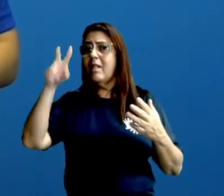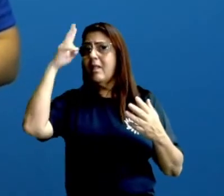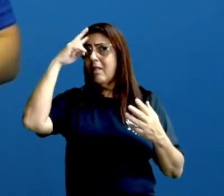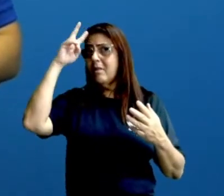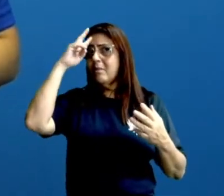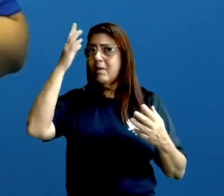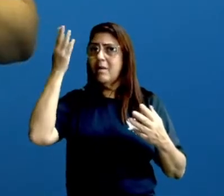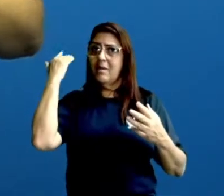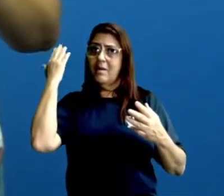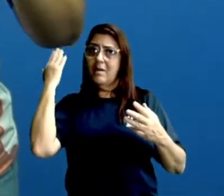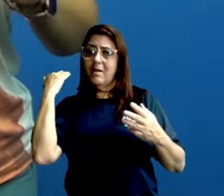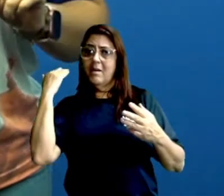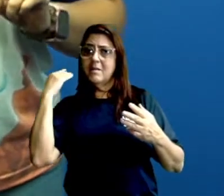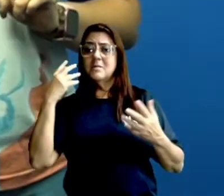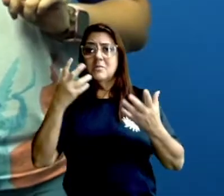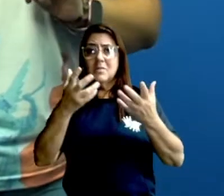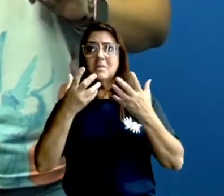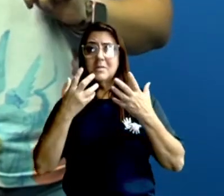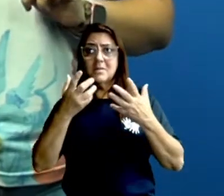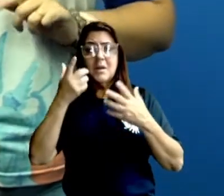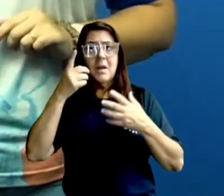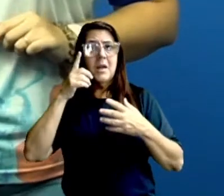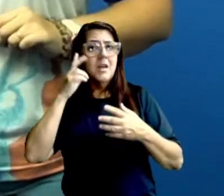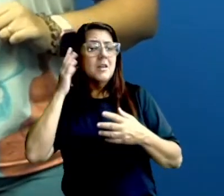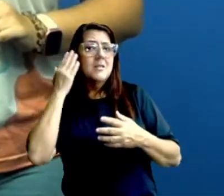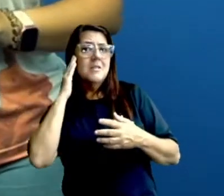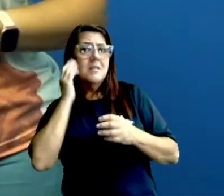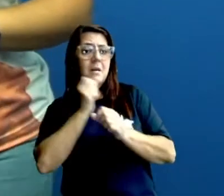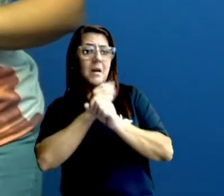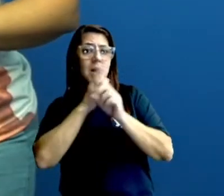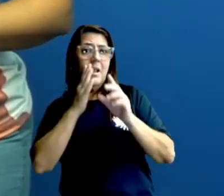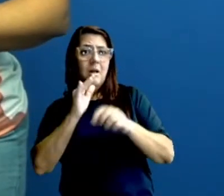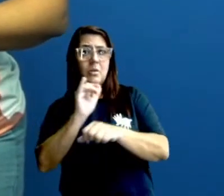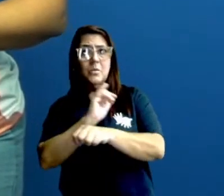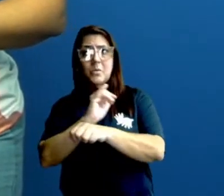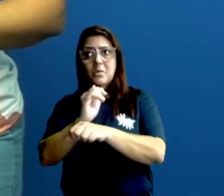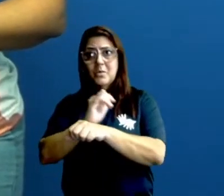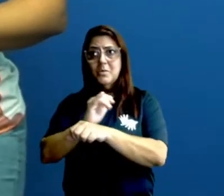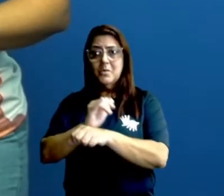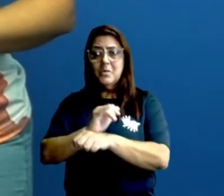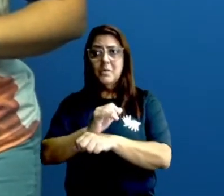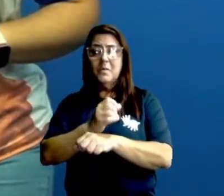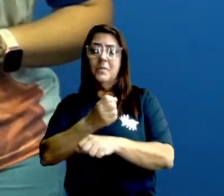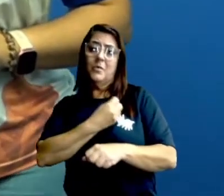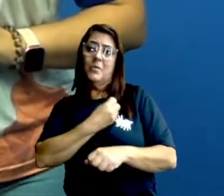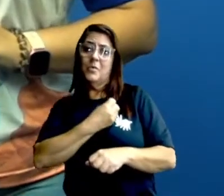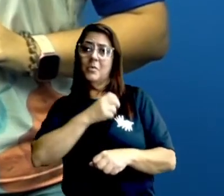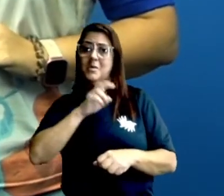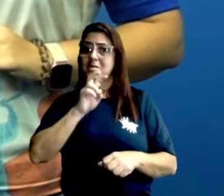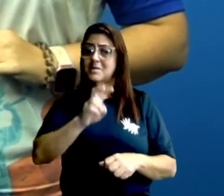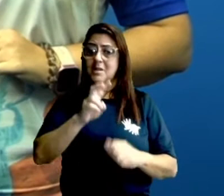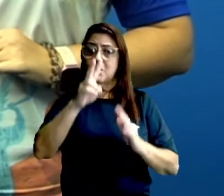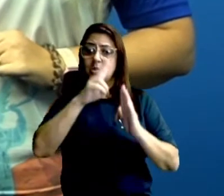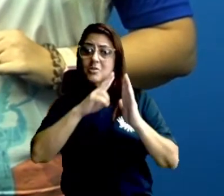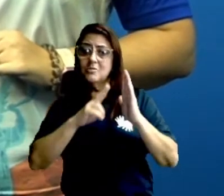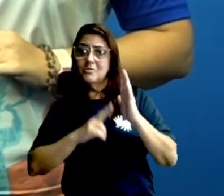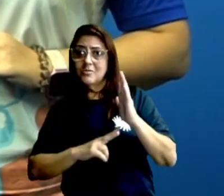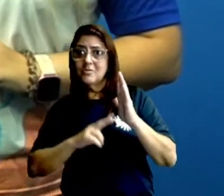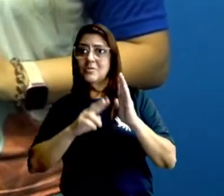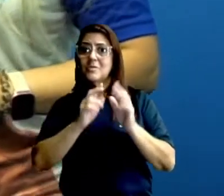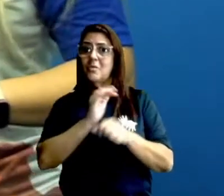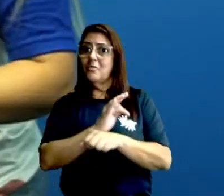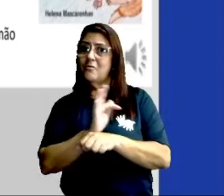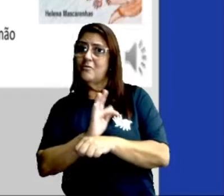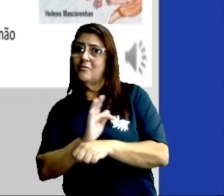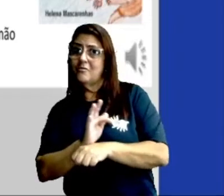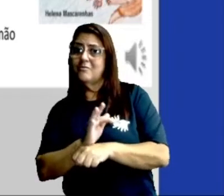do que a gente estudou. Se vocês quiserem ver melhor essa aula, volta lá na nossa aula 5 e assiste o vídeo todo lá na internet,